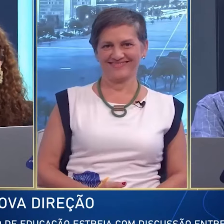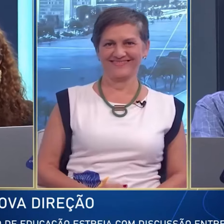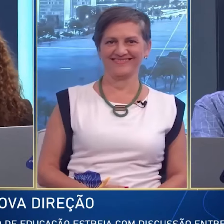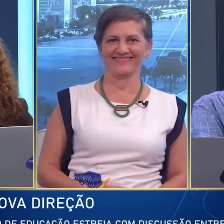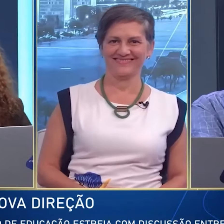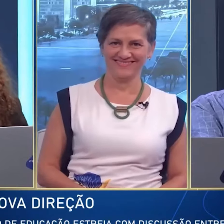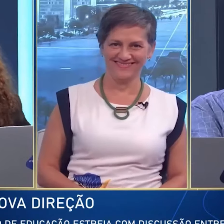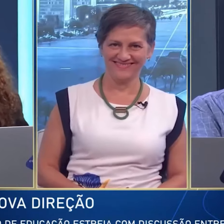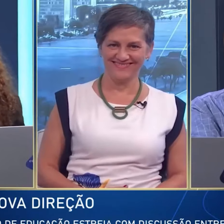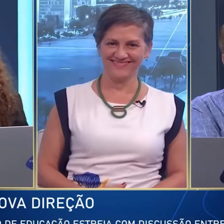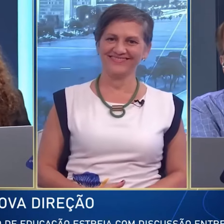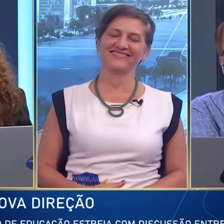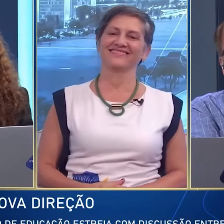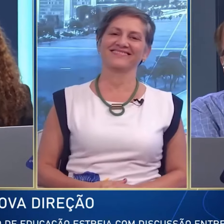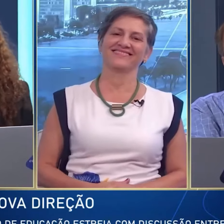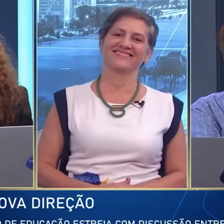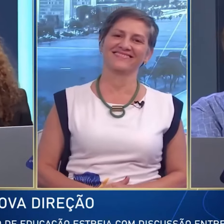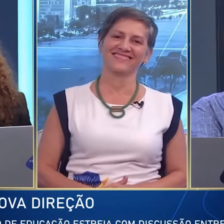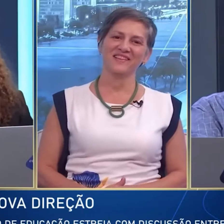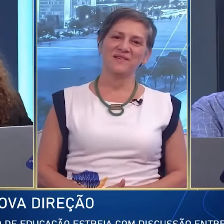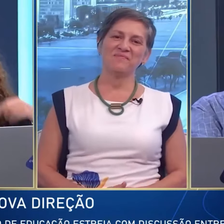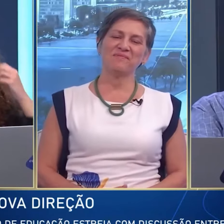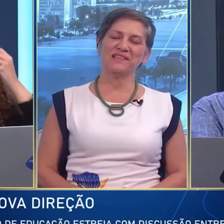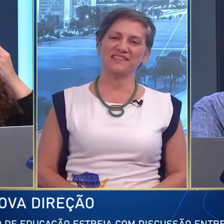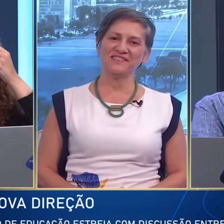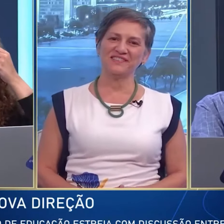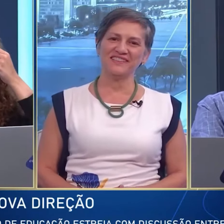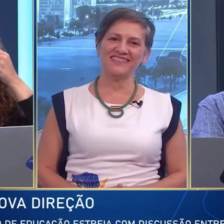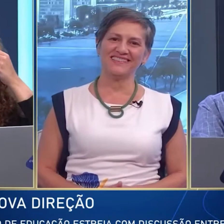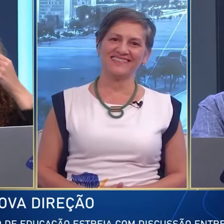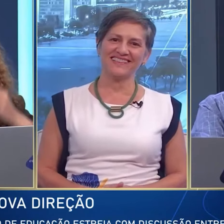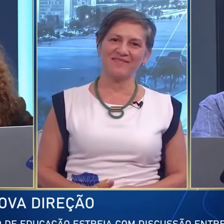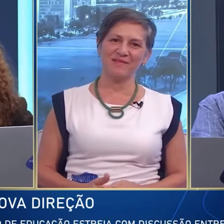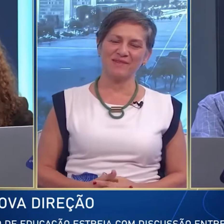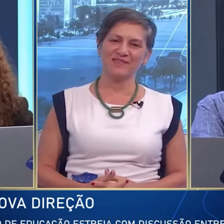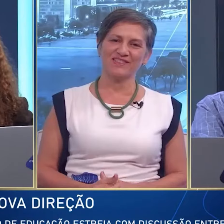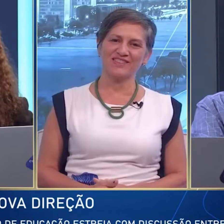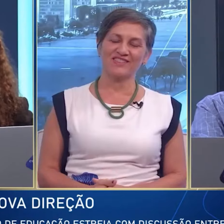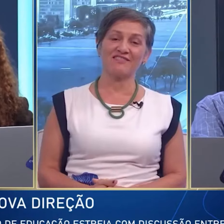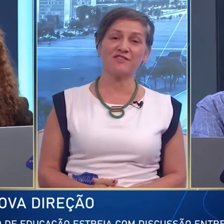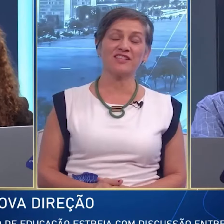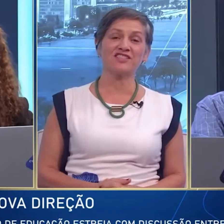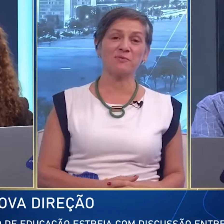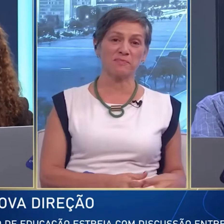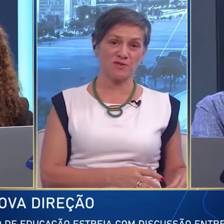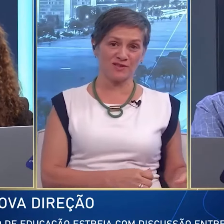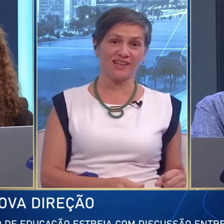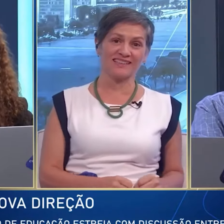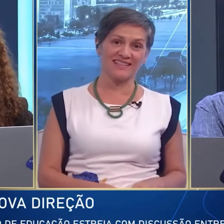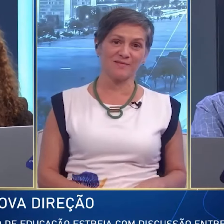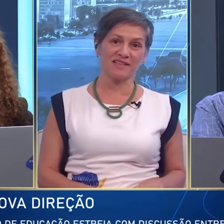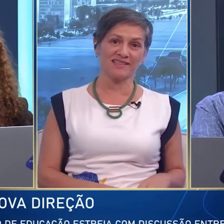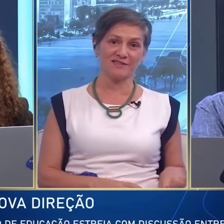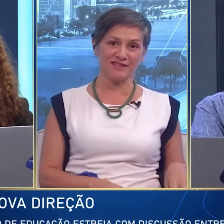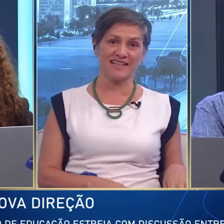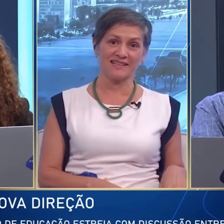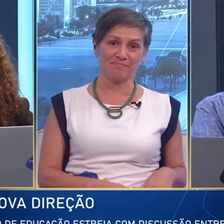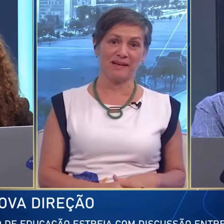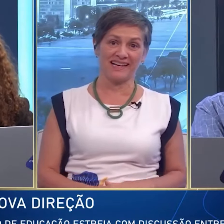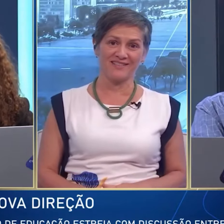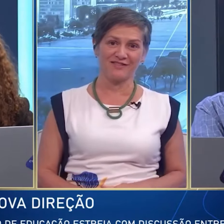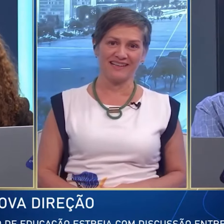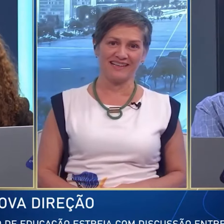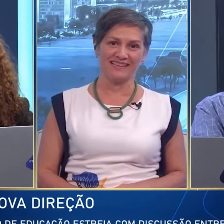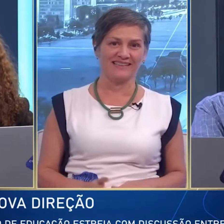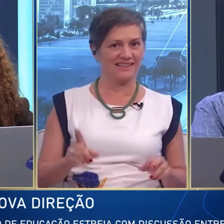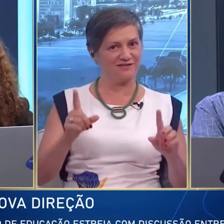gente. Boa noite, Elô. Nessa figura. Boa noite, Gabi. Boa noite, Chico. Você viu que tinha uma pessoa do lado da Samia tentando